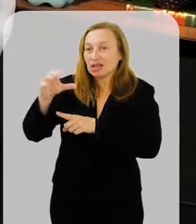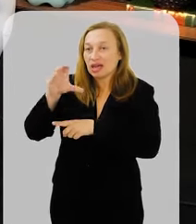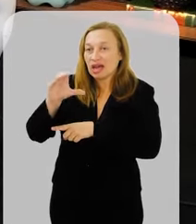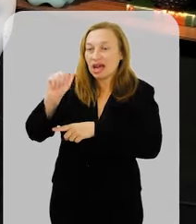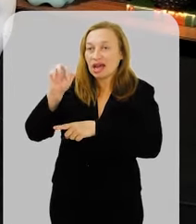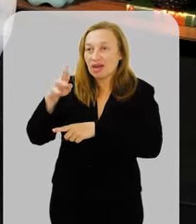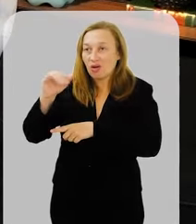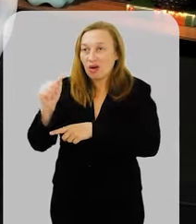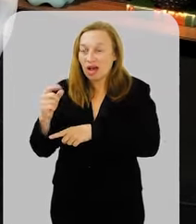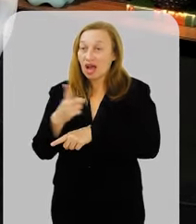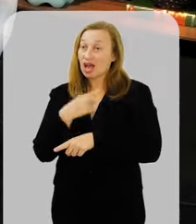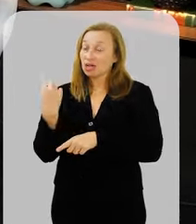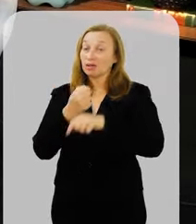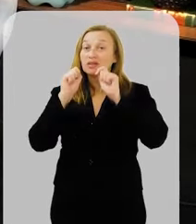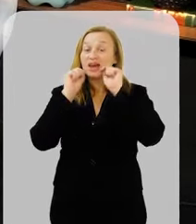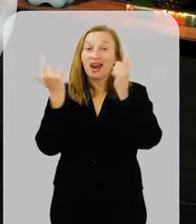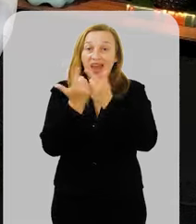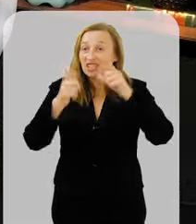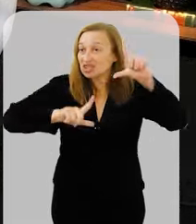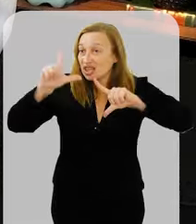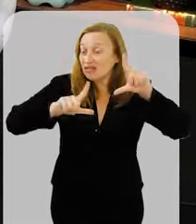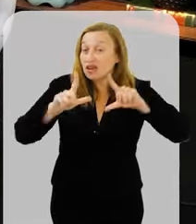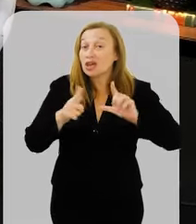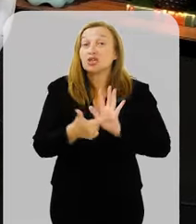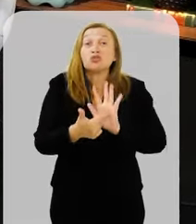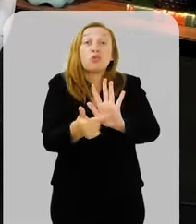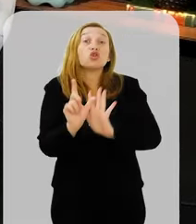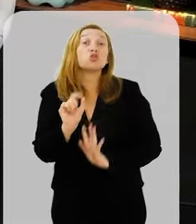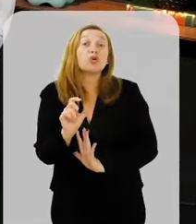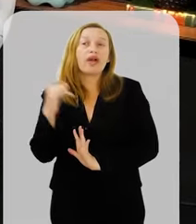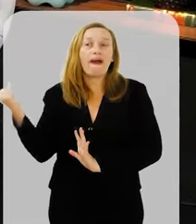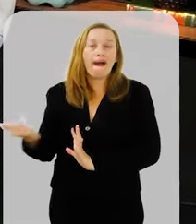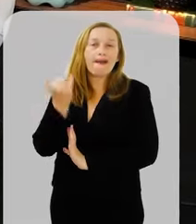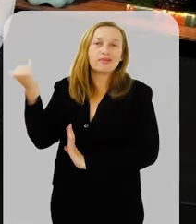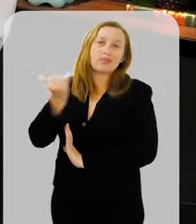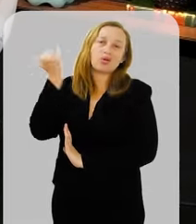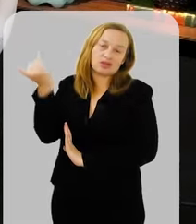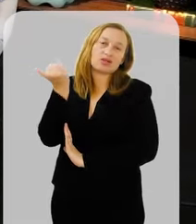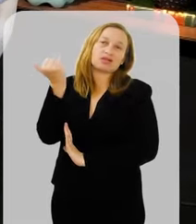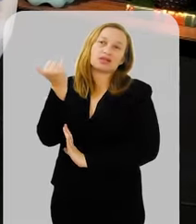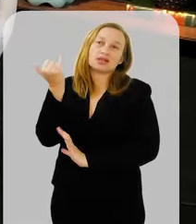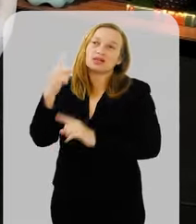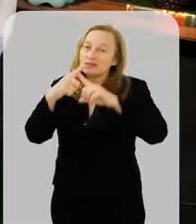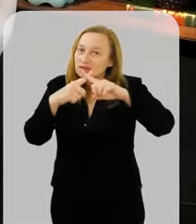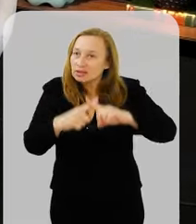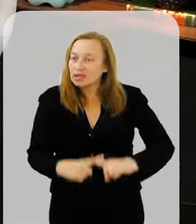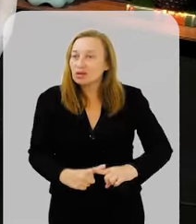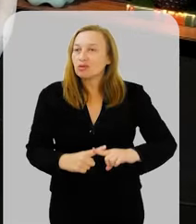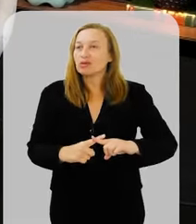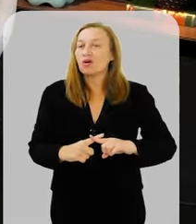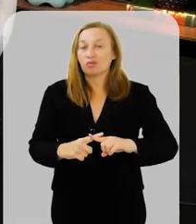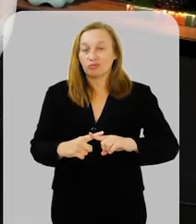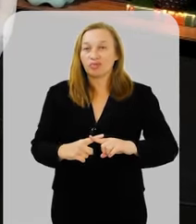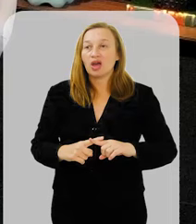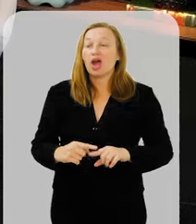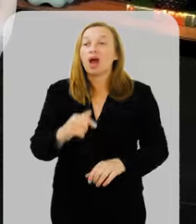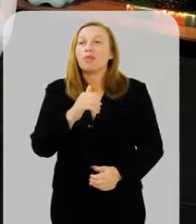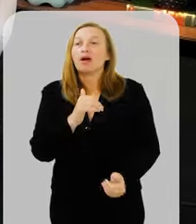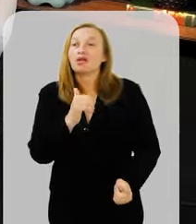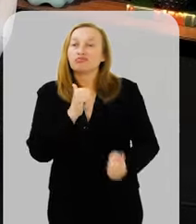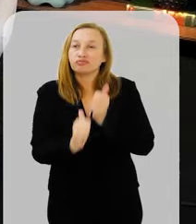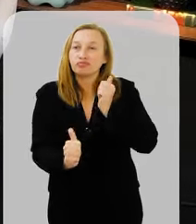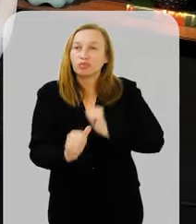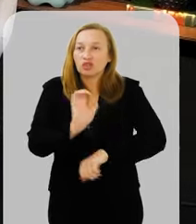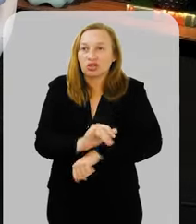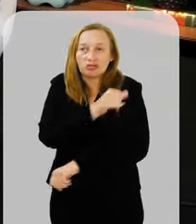nossa, a TV Alerge. Isso demonstra a importância desse campeonato para o futebol